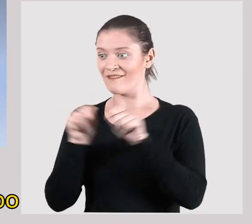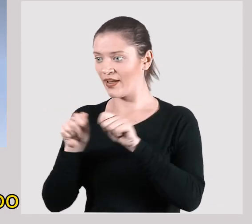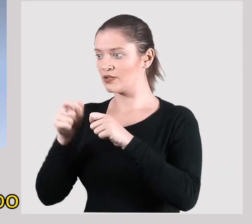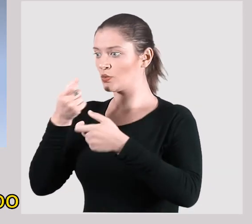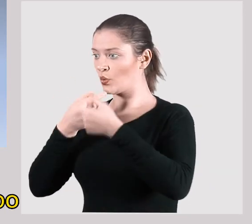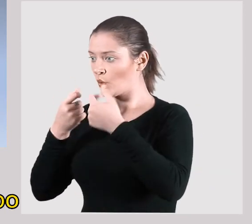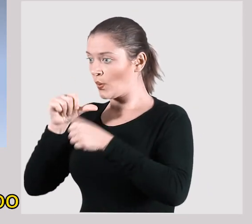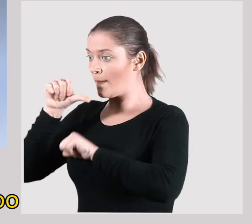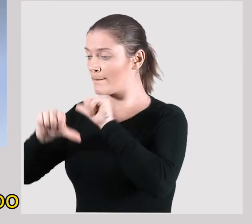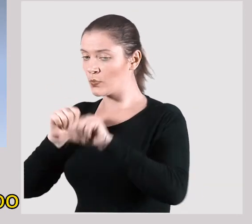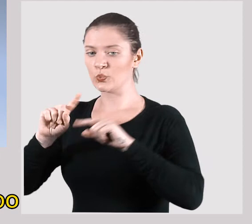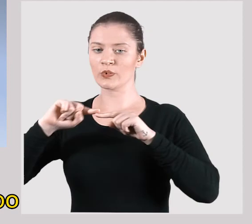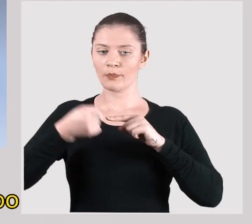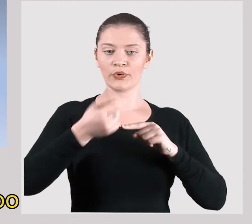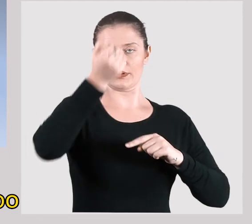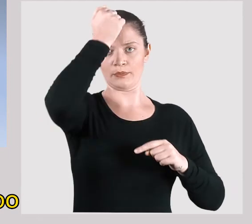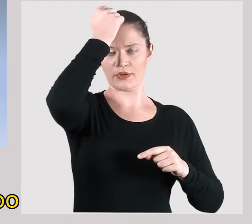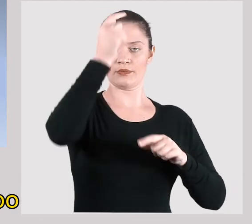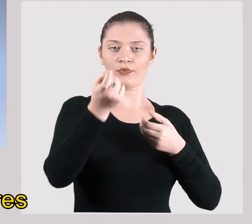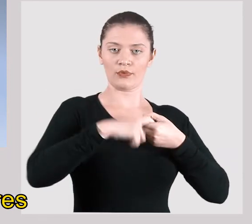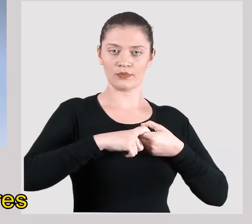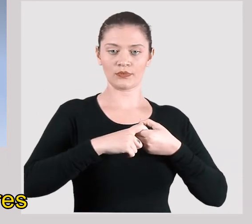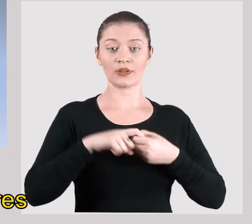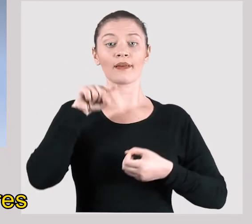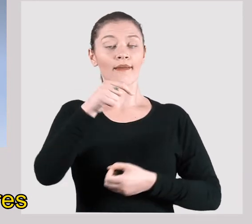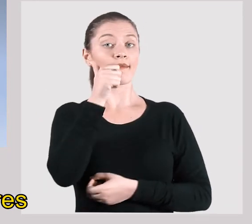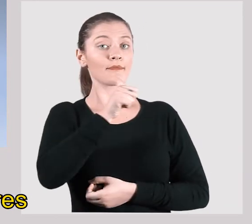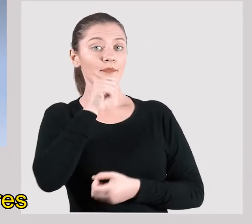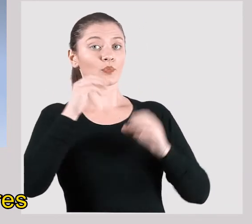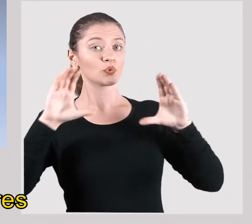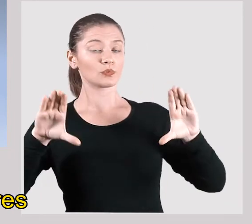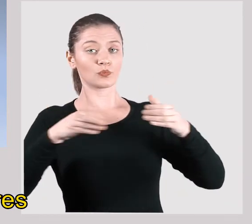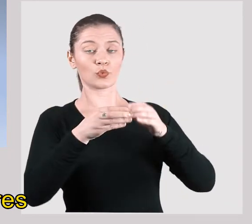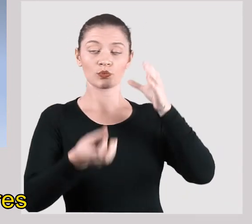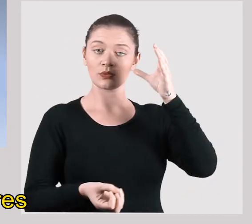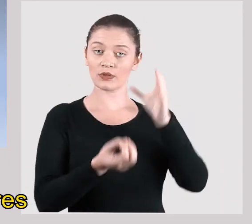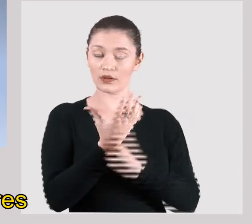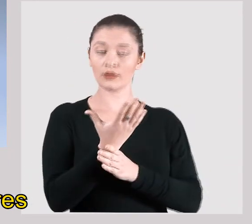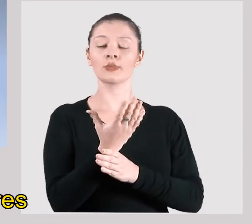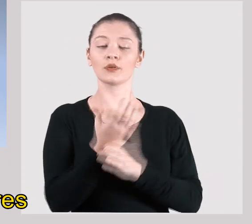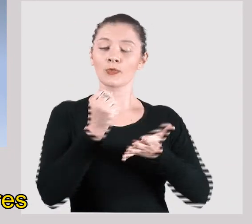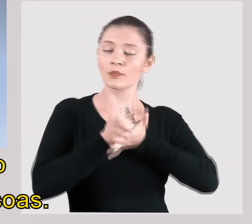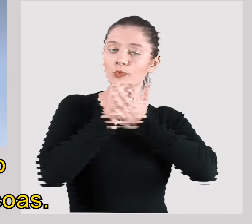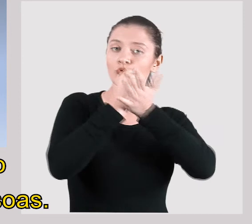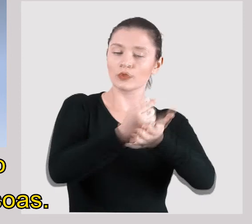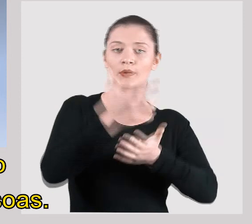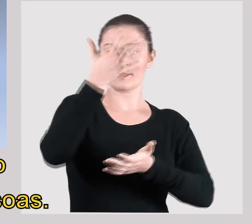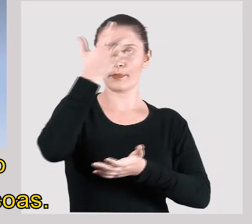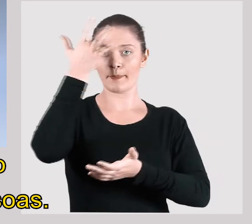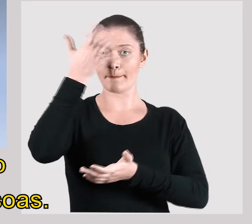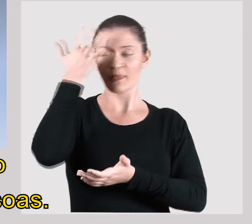aqui, ela montou um grupo que para ajudar os destransicionadores na